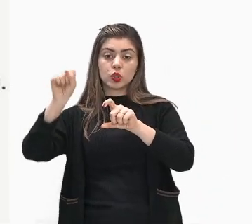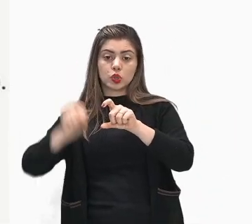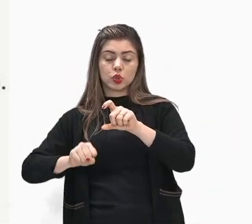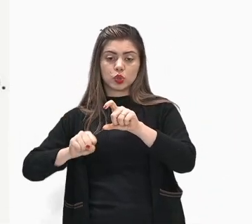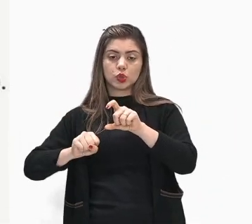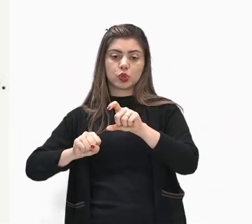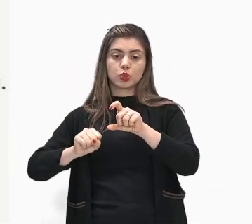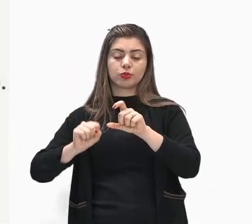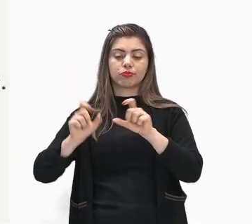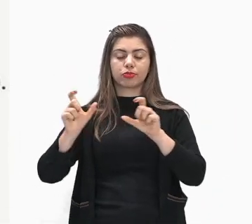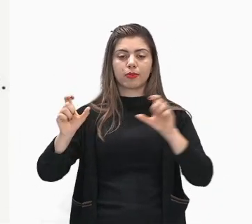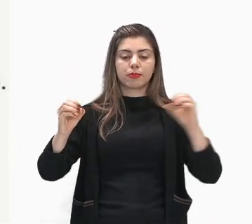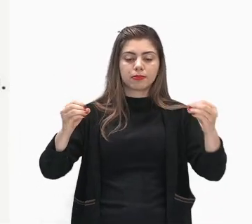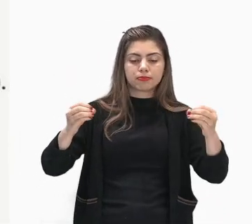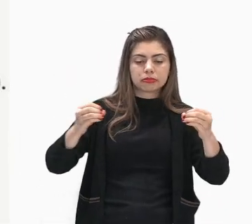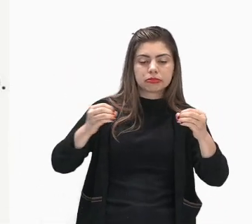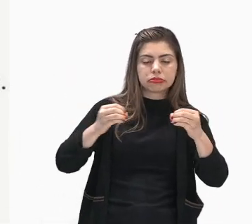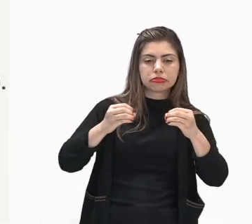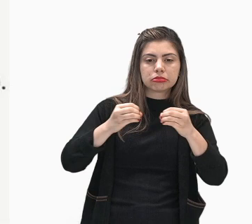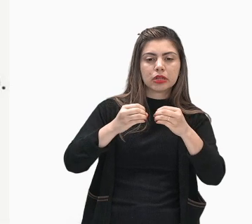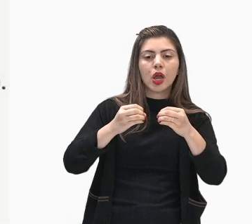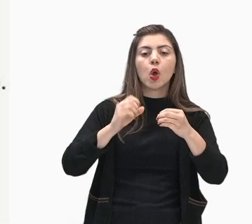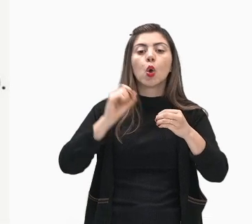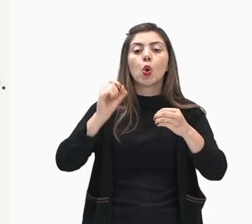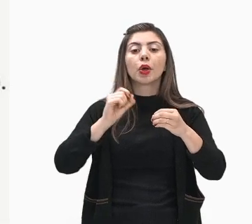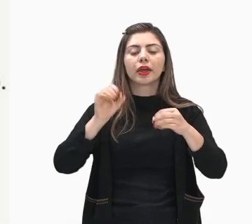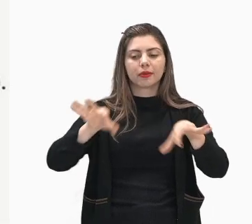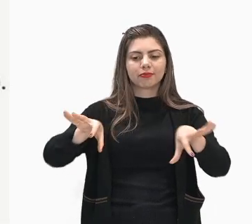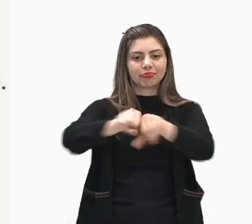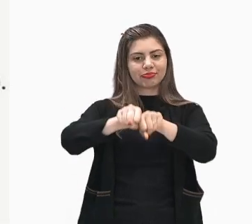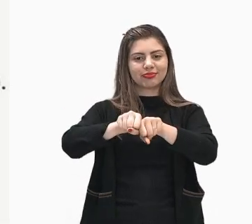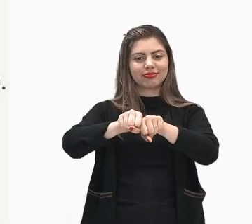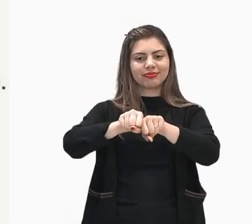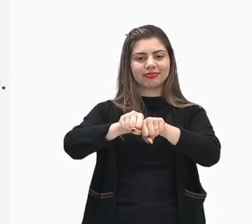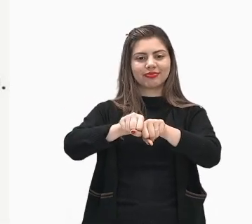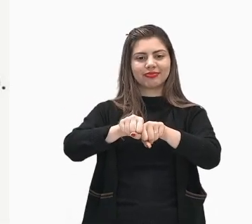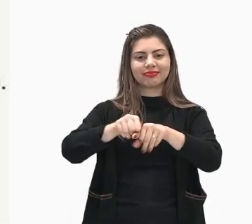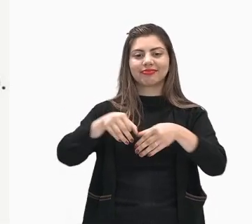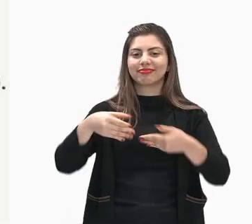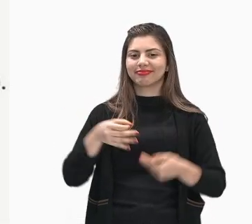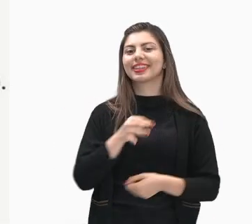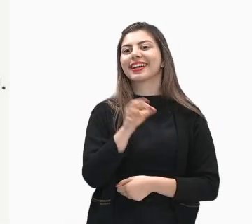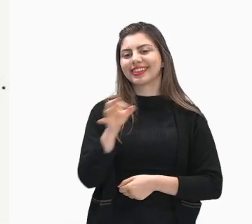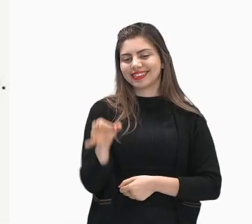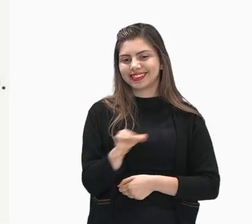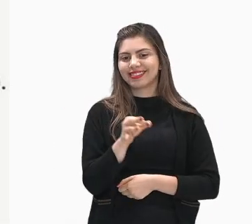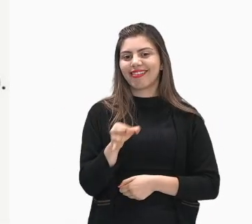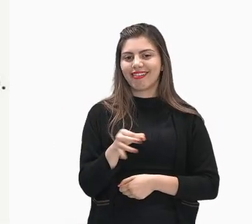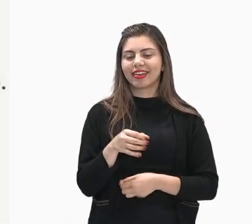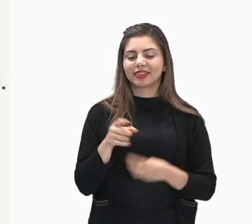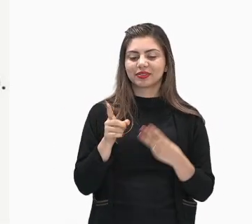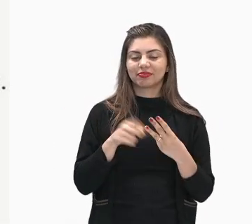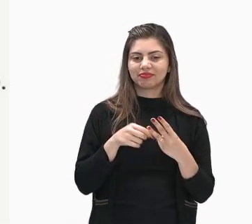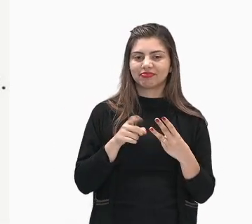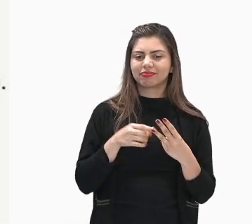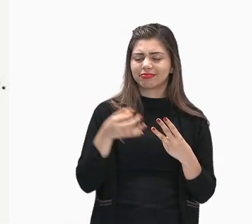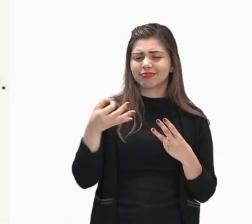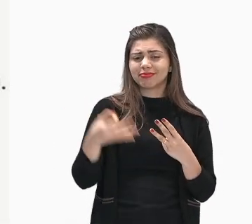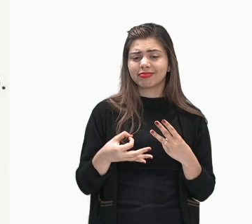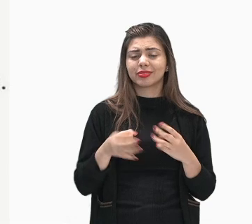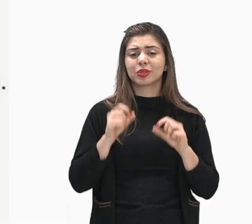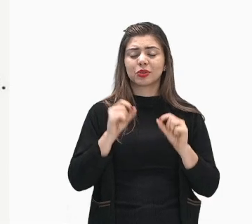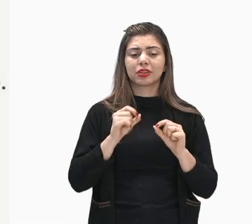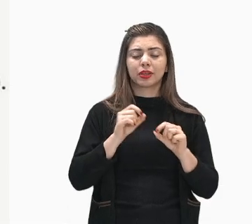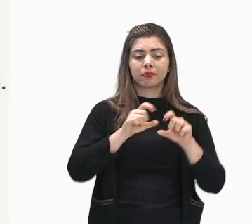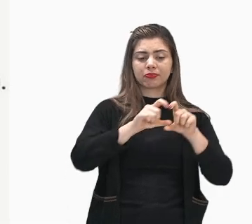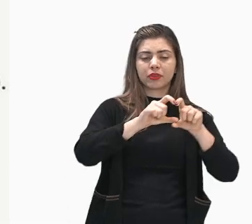ímã, ocorrerá atração. Aqui sim, né? Olha, polos de natureza diferente, norte e